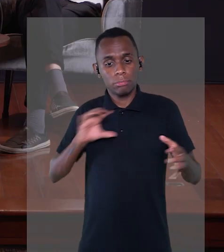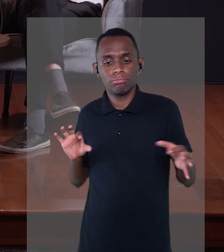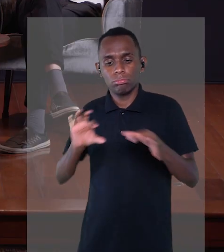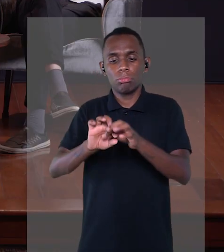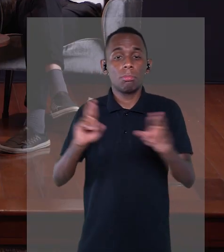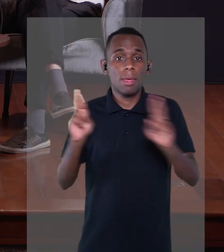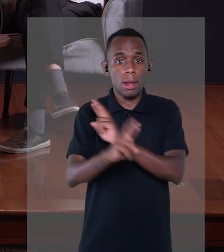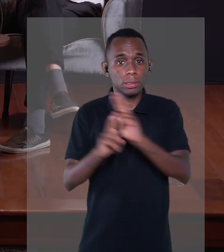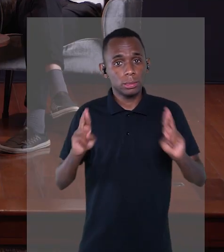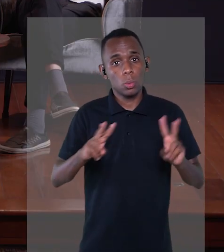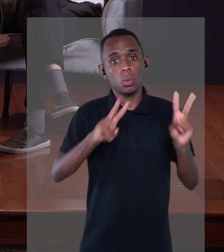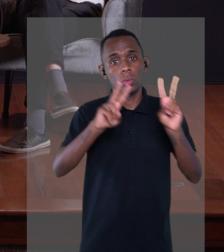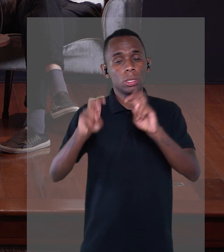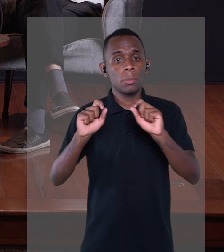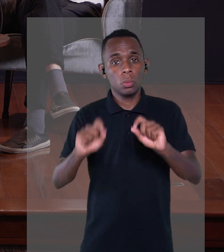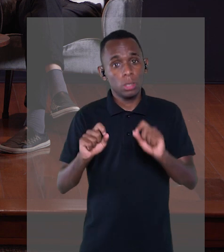com